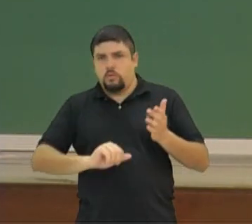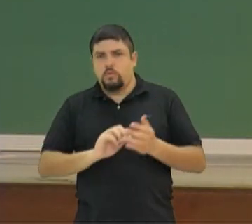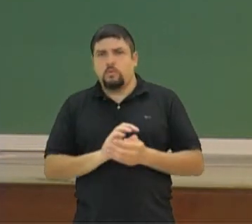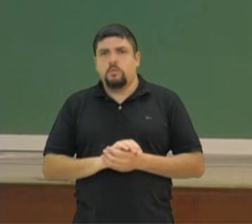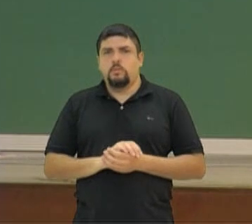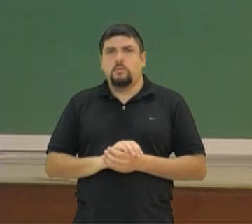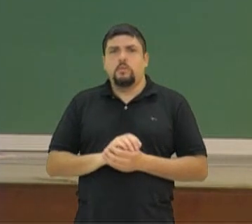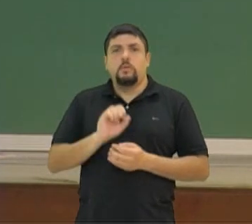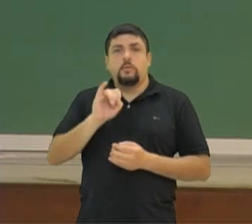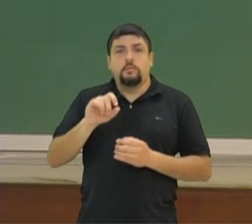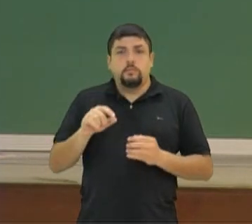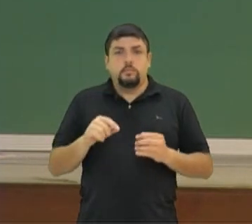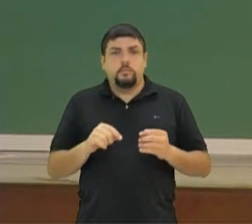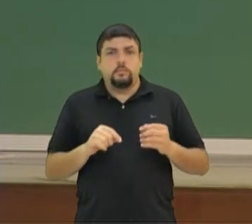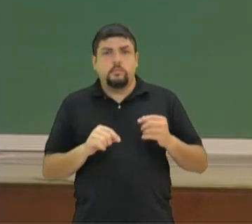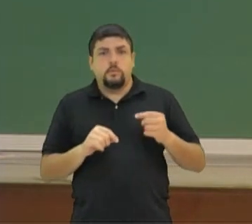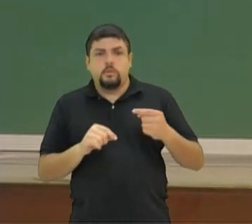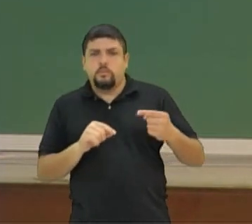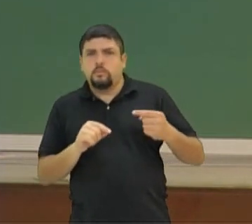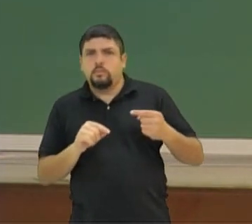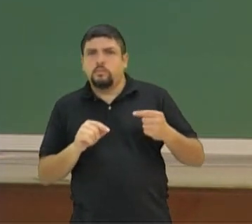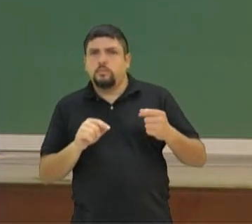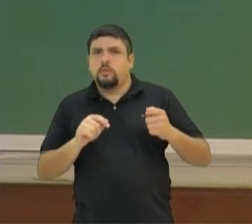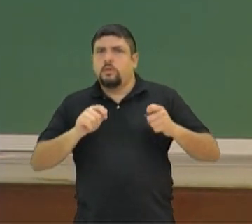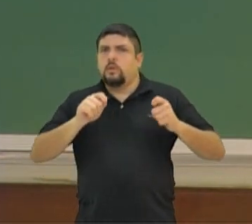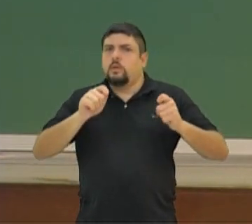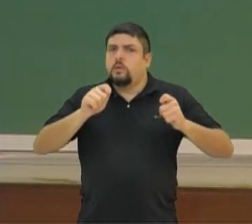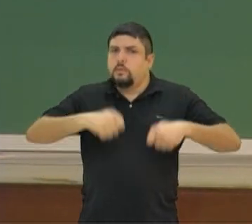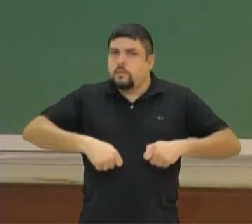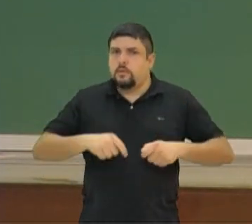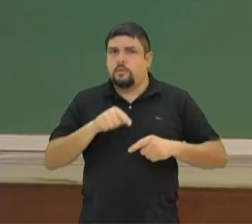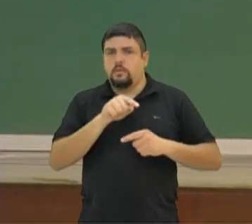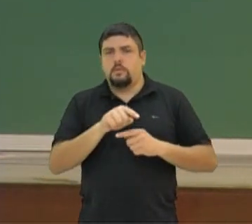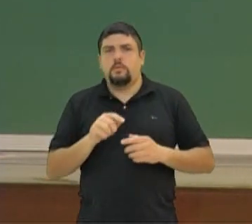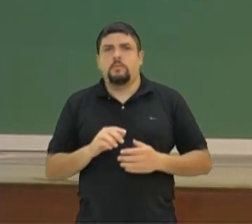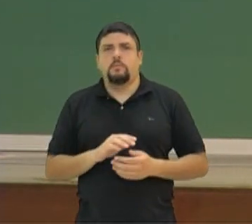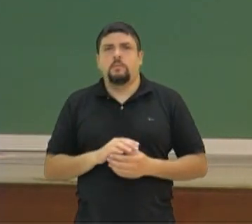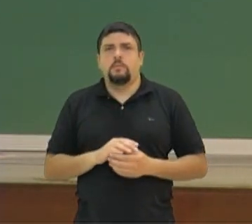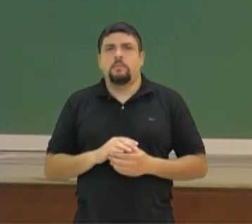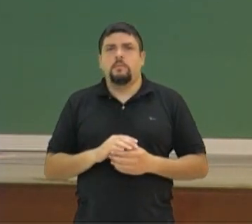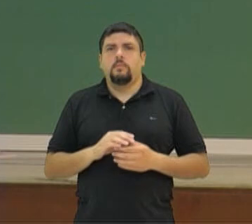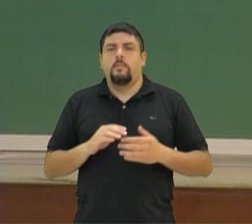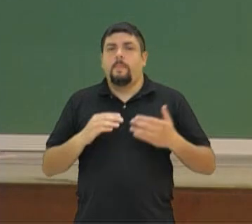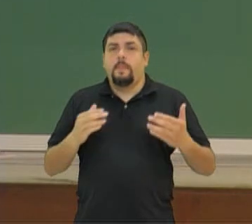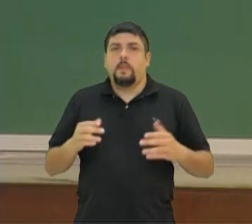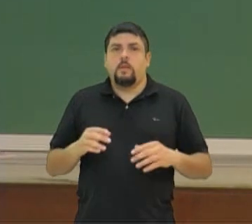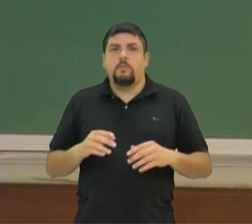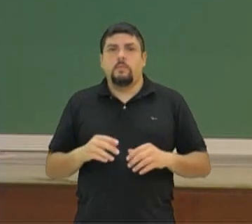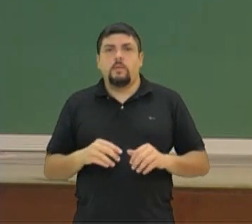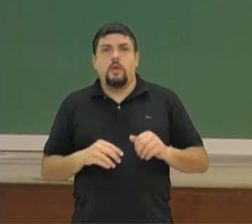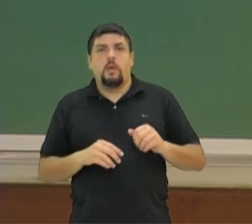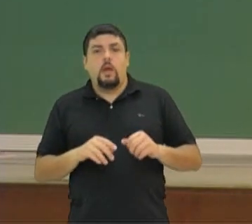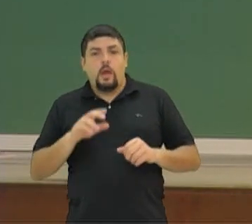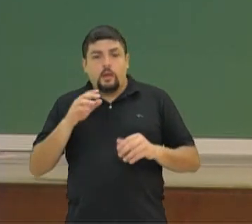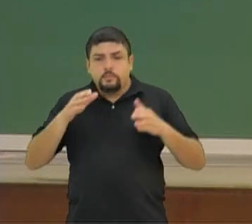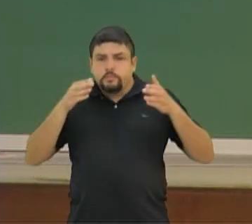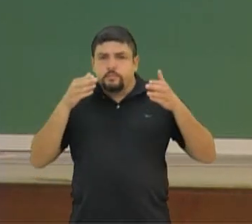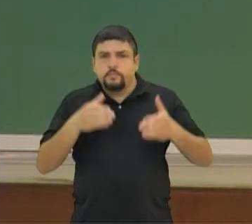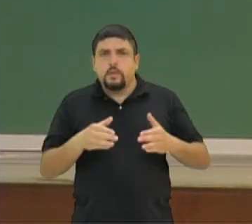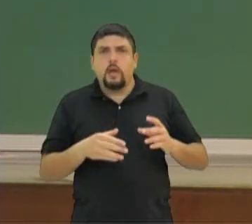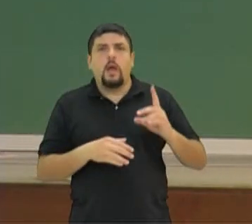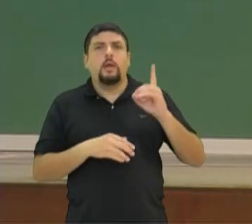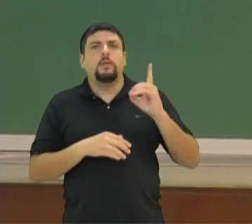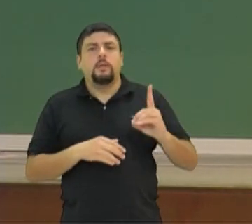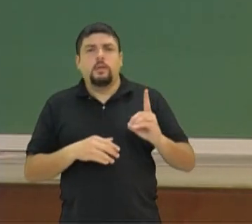sinal diferenciado, considere como alternativa possível. Tá? Então, não dá aqui simplesmente A é a D. Isso aqui